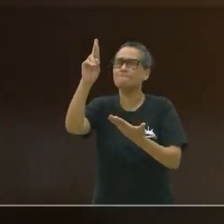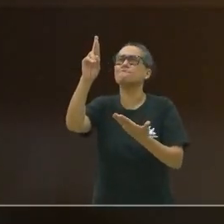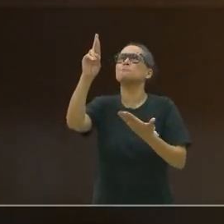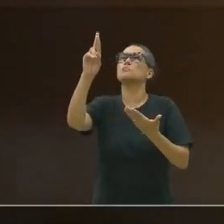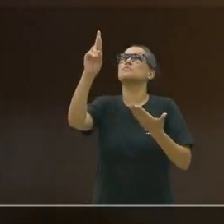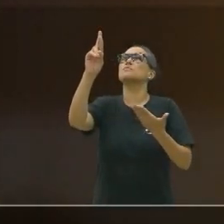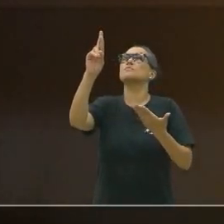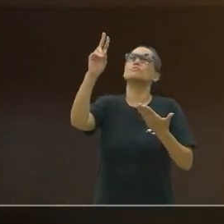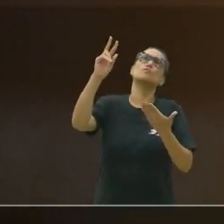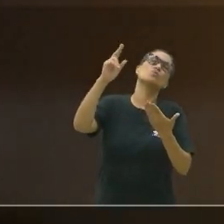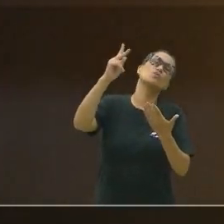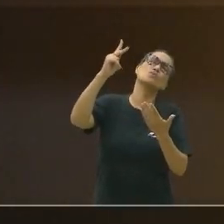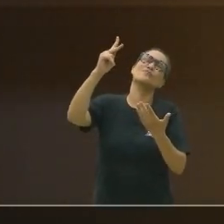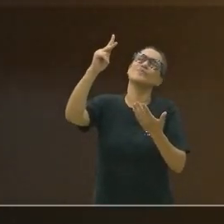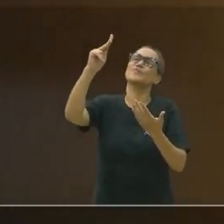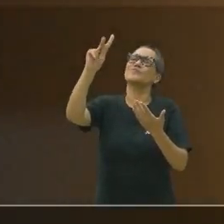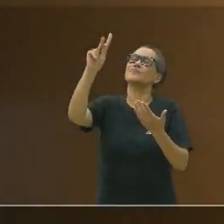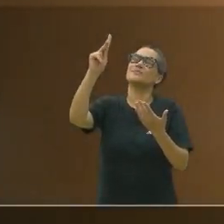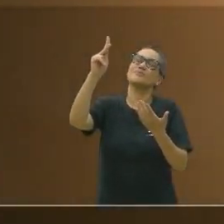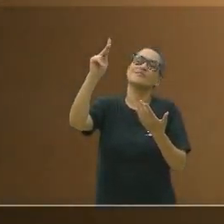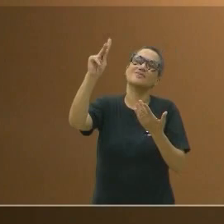Yeshua,